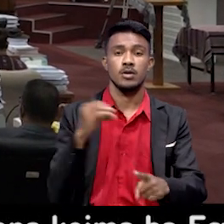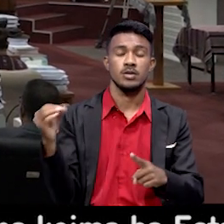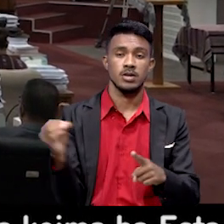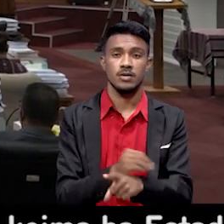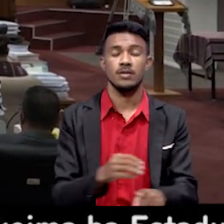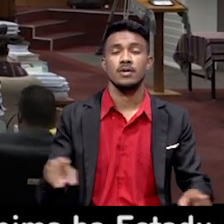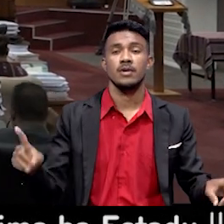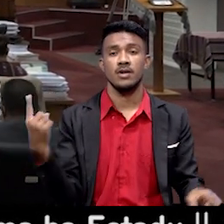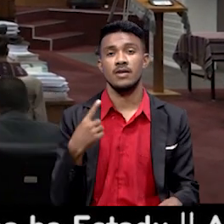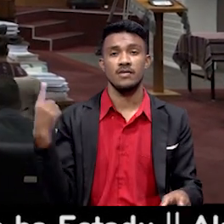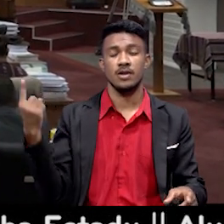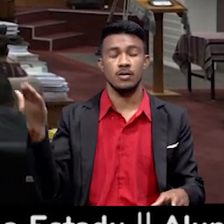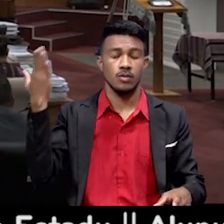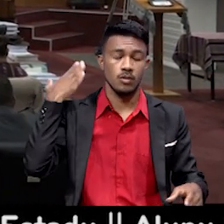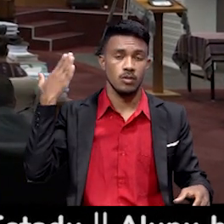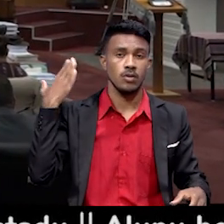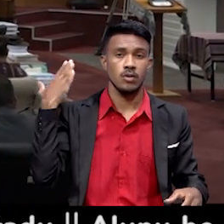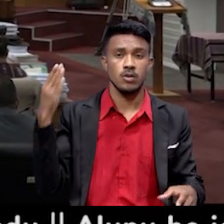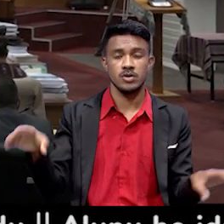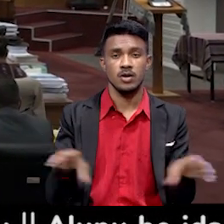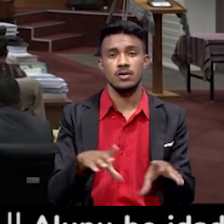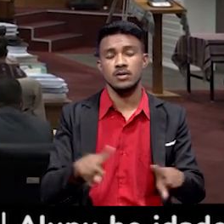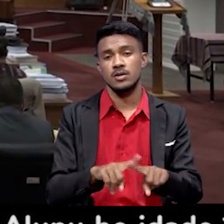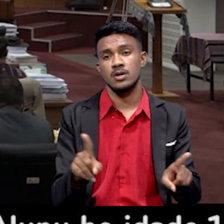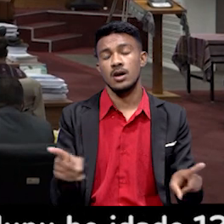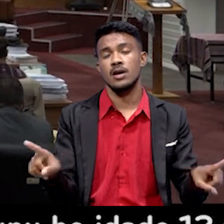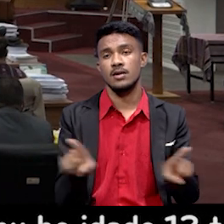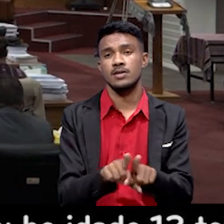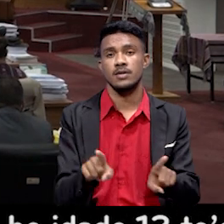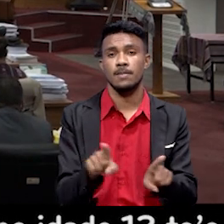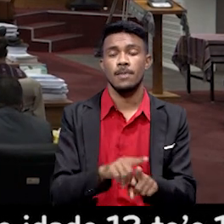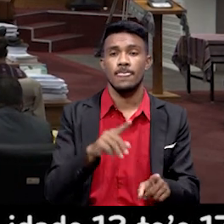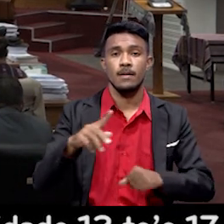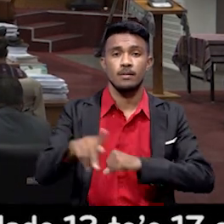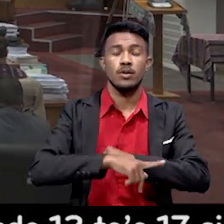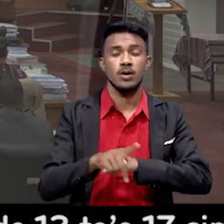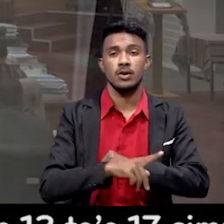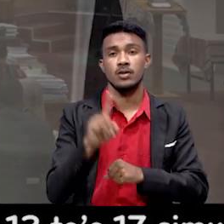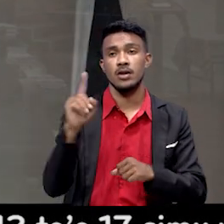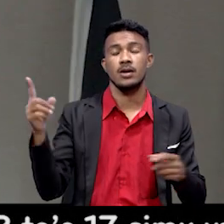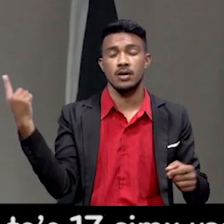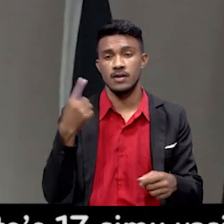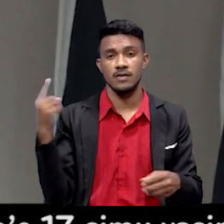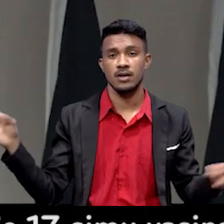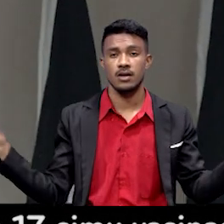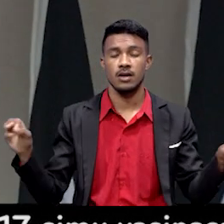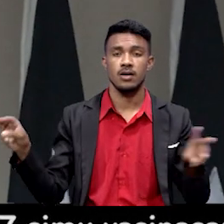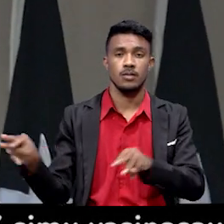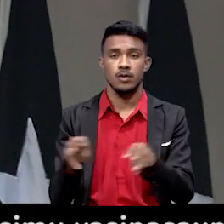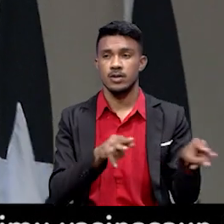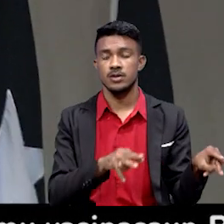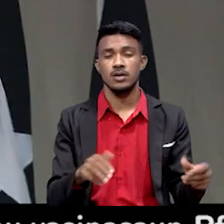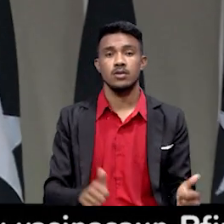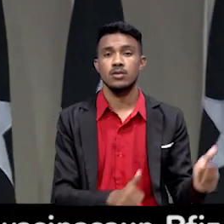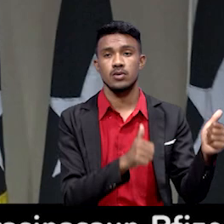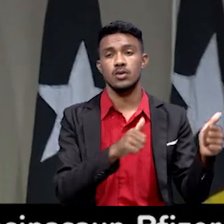de para os titulares, no ida ne, hanessa um cenário político ida ne bem na fatin lá e a mudança. Tu